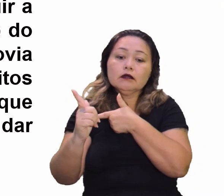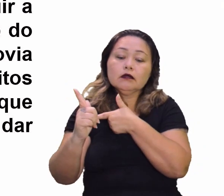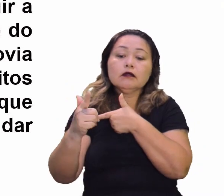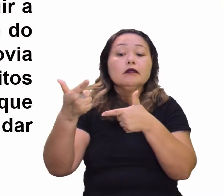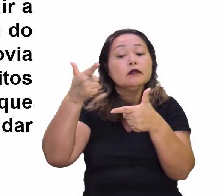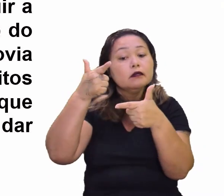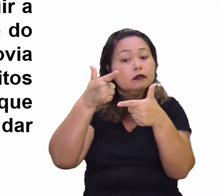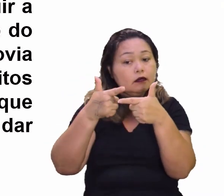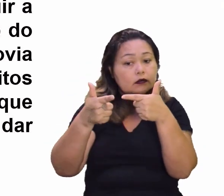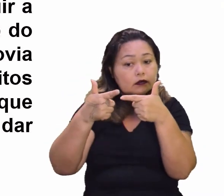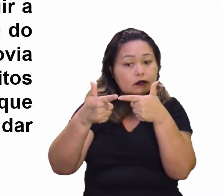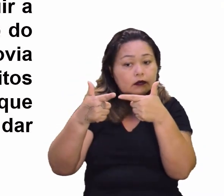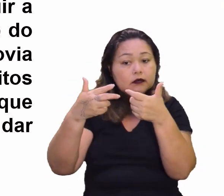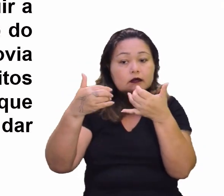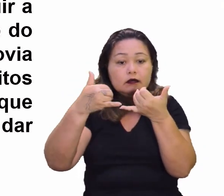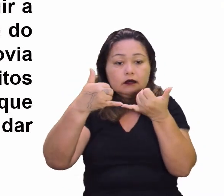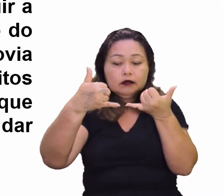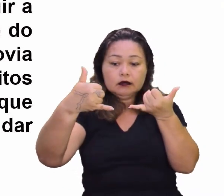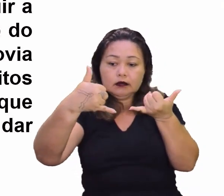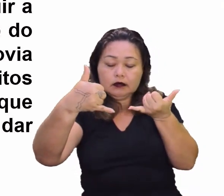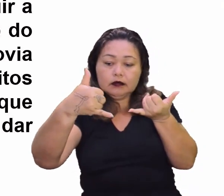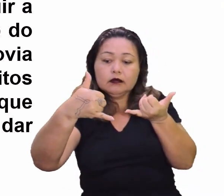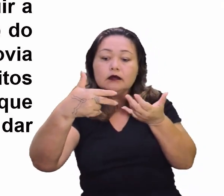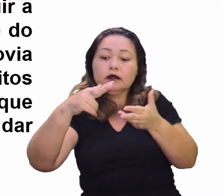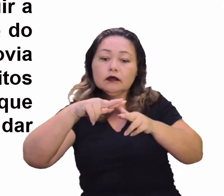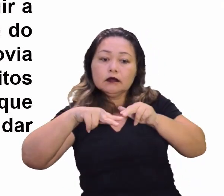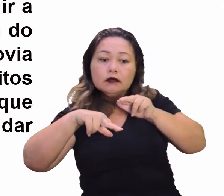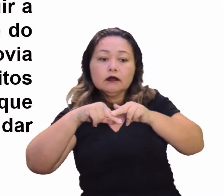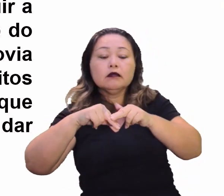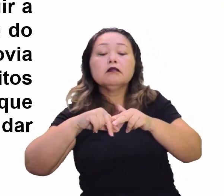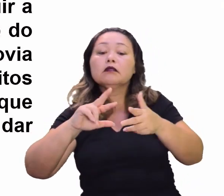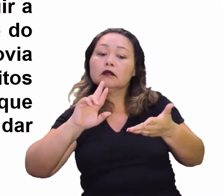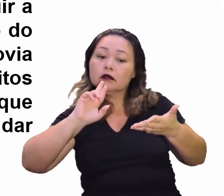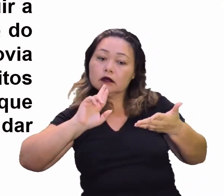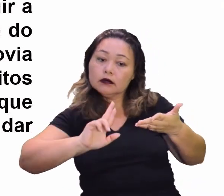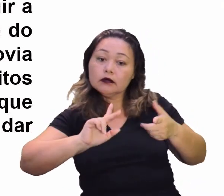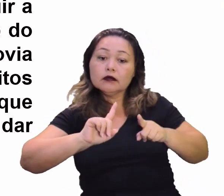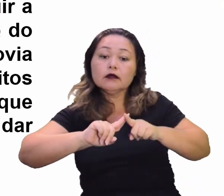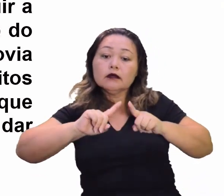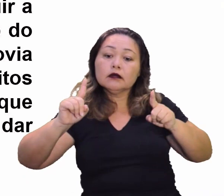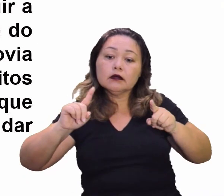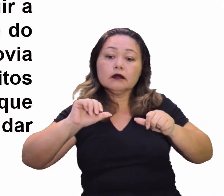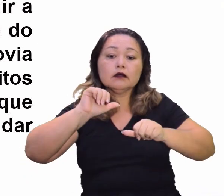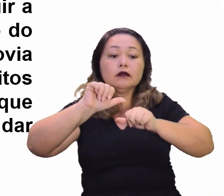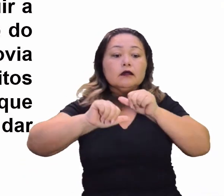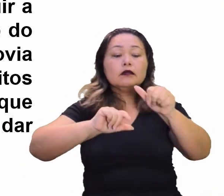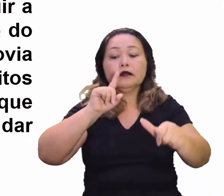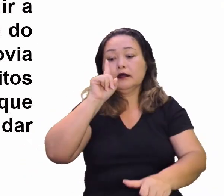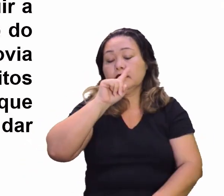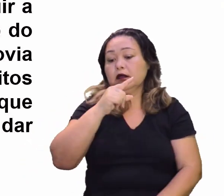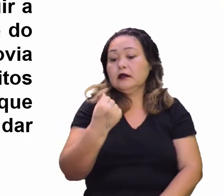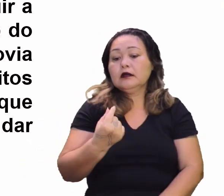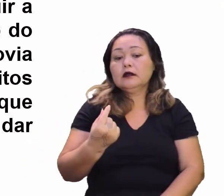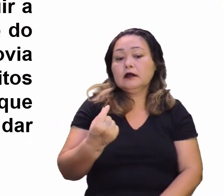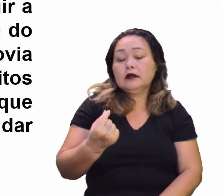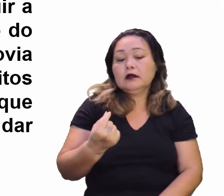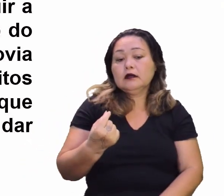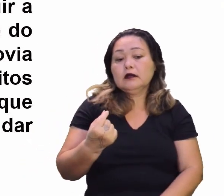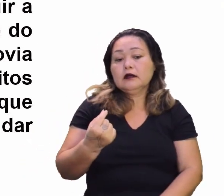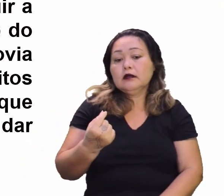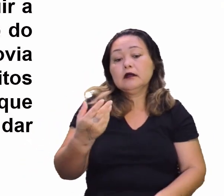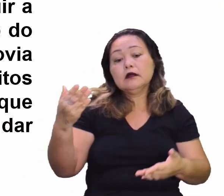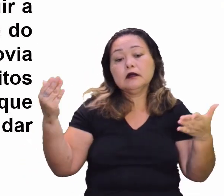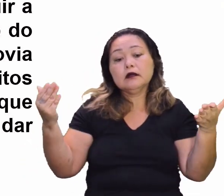geografia. O problema da linha foi solucionado, mas transformou-se numa falha